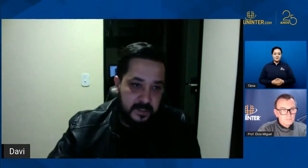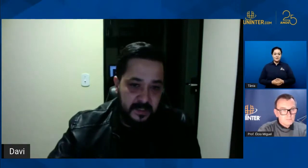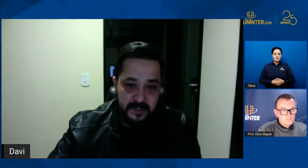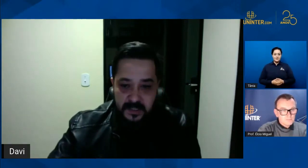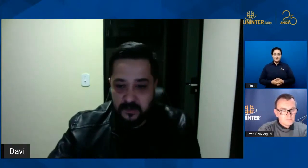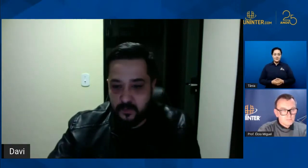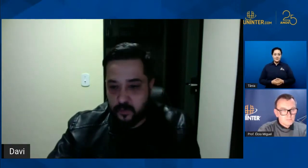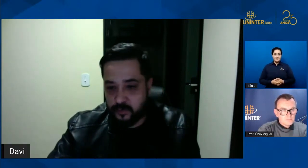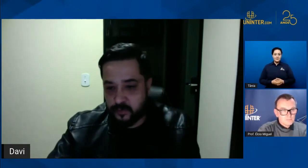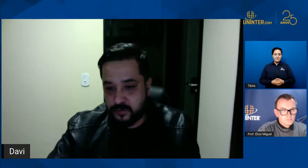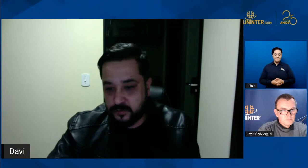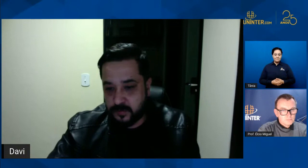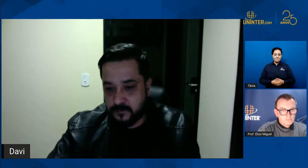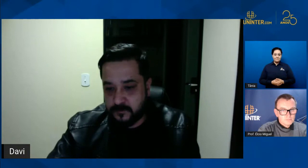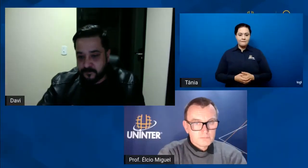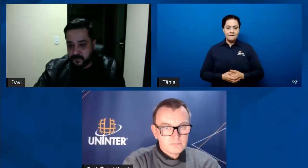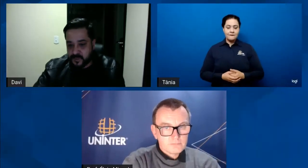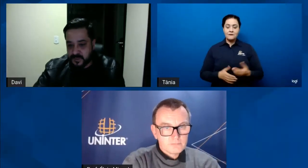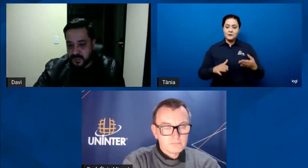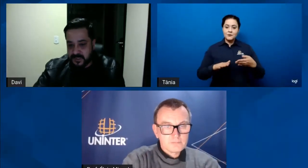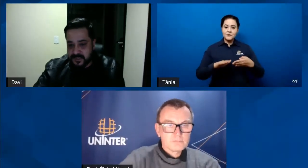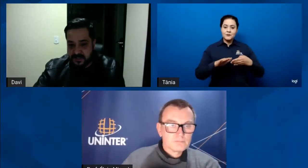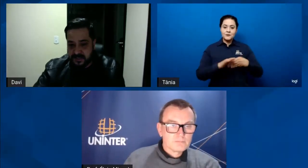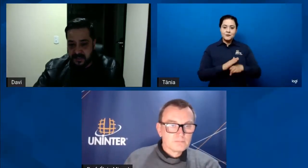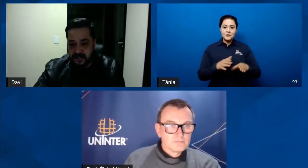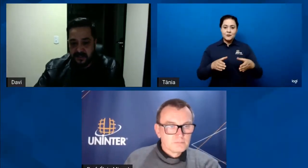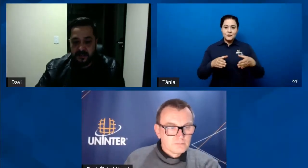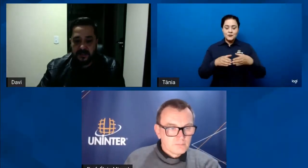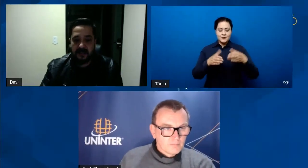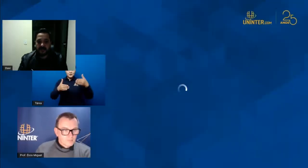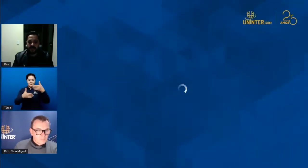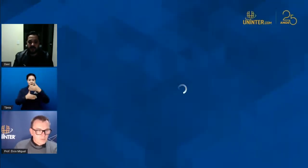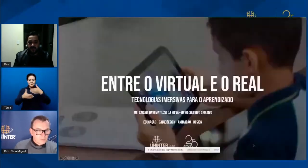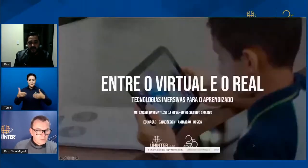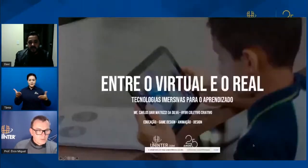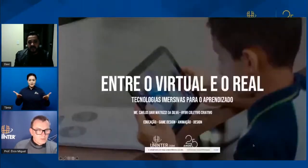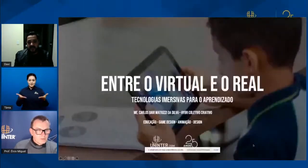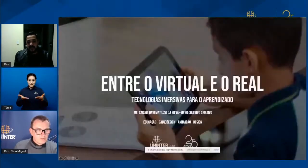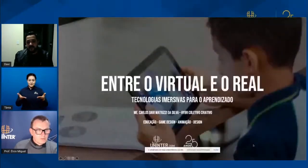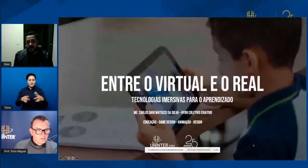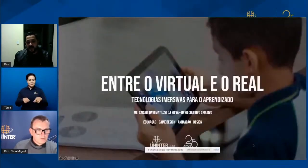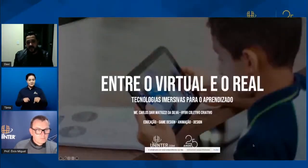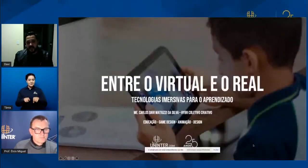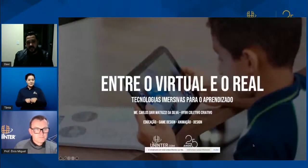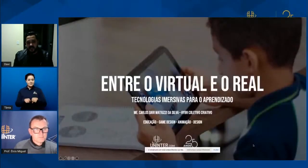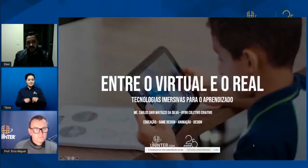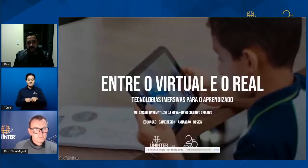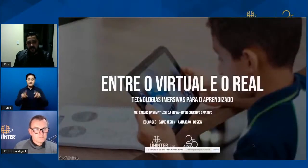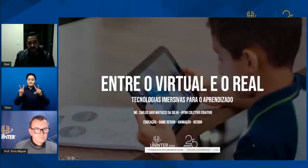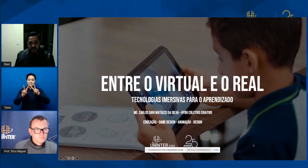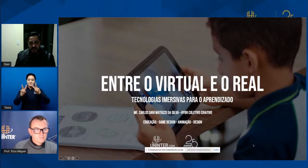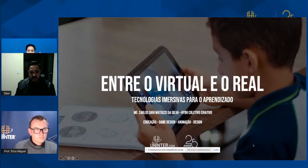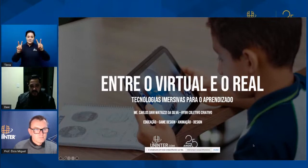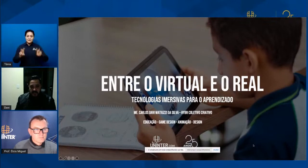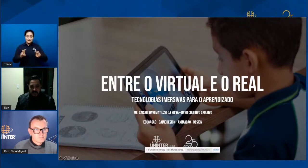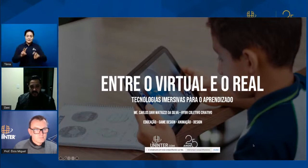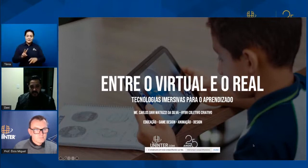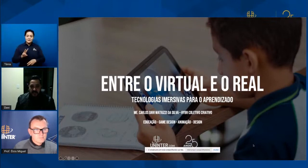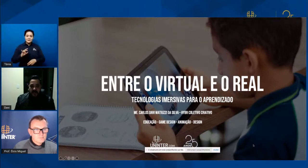Vou entrar com um conjunto de slides aqui, né? Então, essa é a temática que a gente